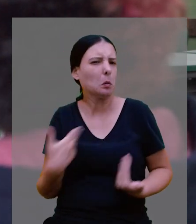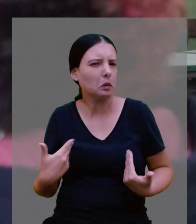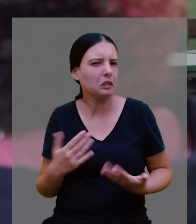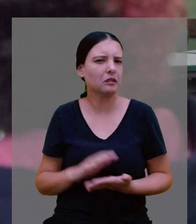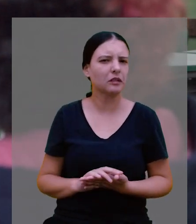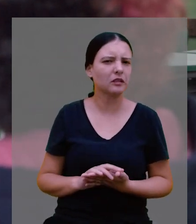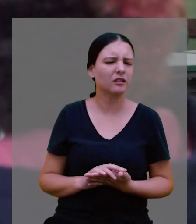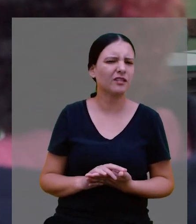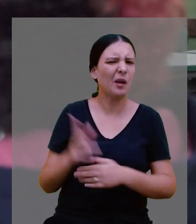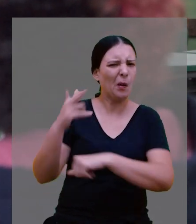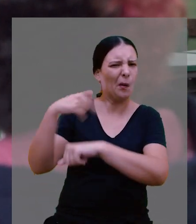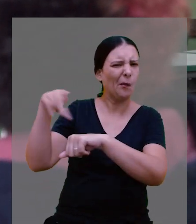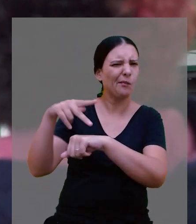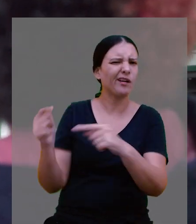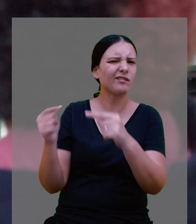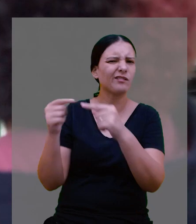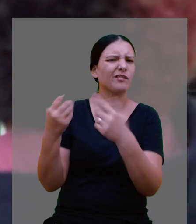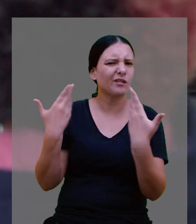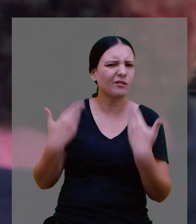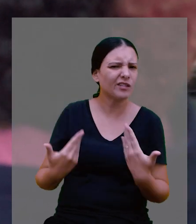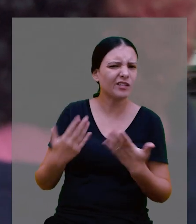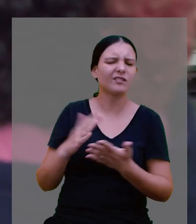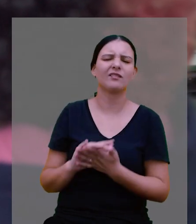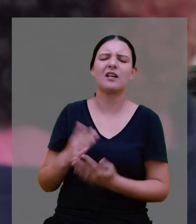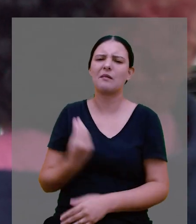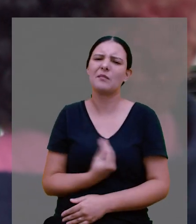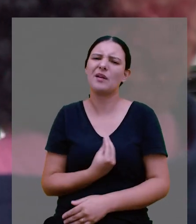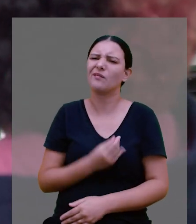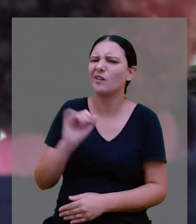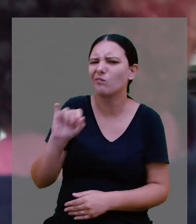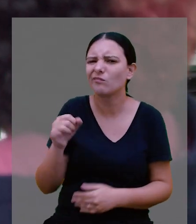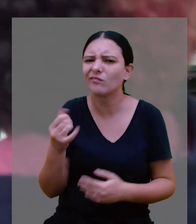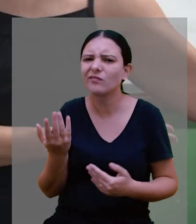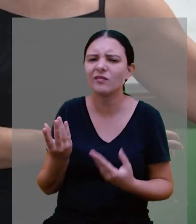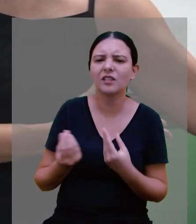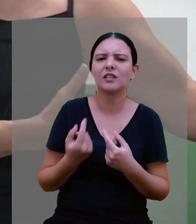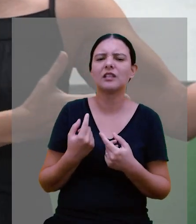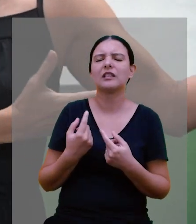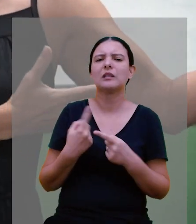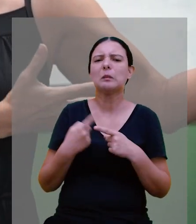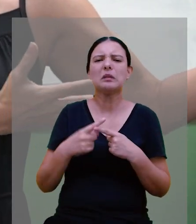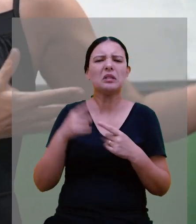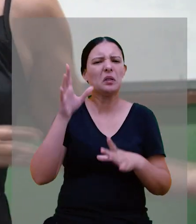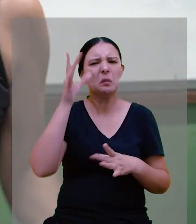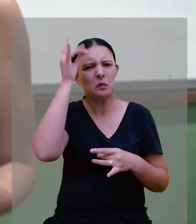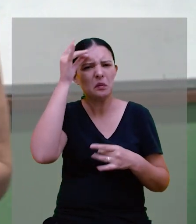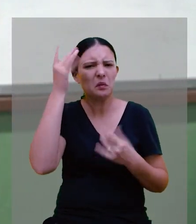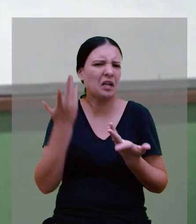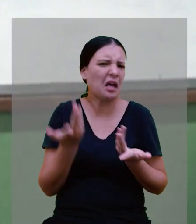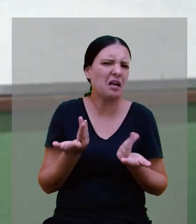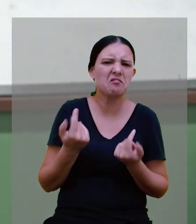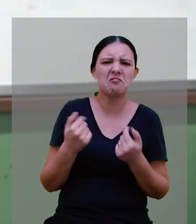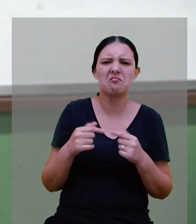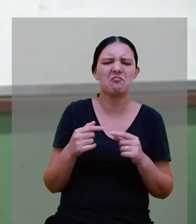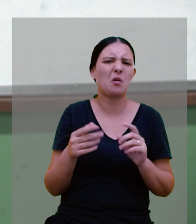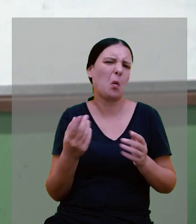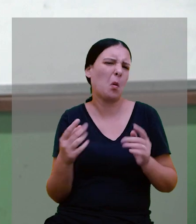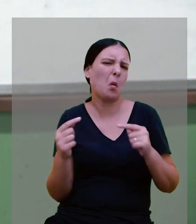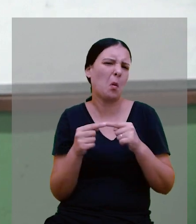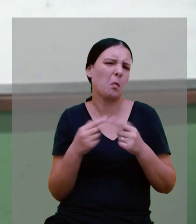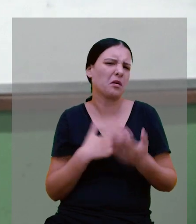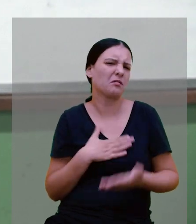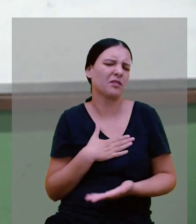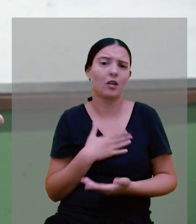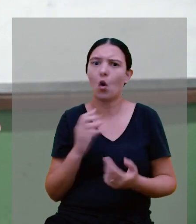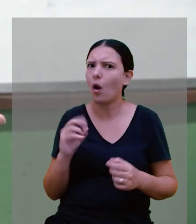Isso parece comigo? Tem alguma coisa disso que se aproveita na minha vida? Quais são as motivações do personagem desse livro? Tem a ver com as minhas? Ou